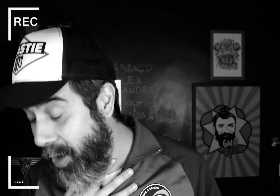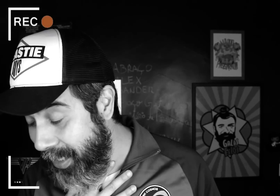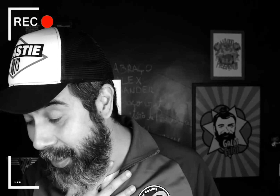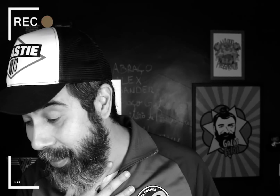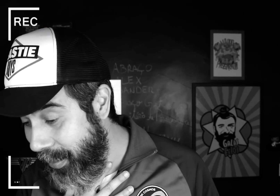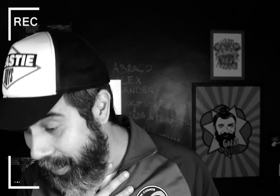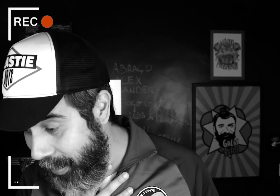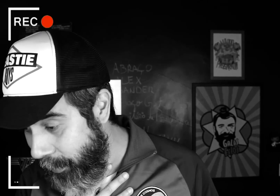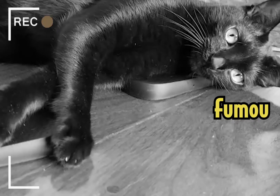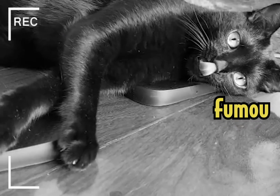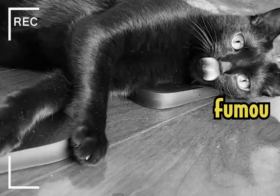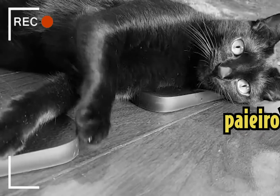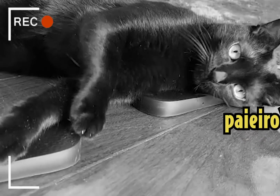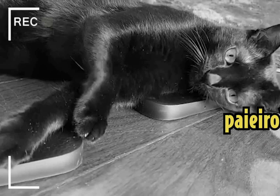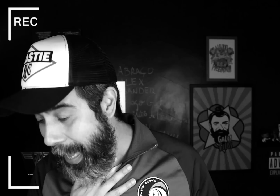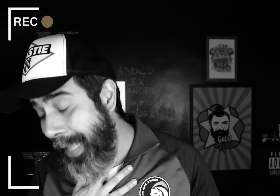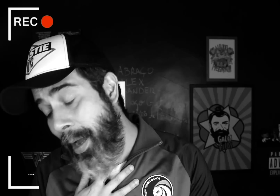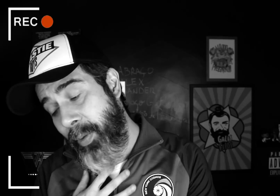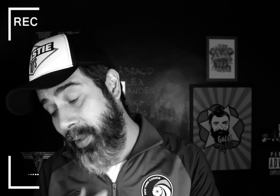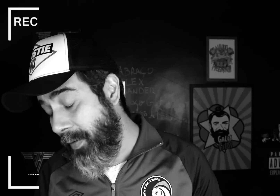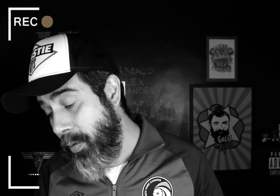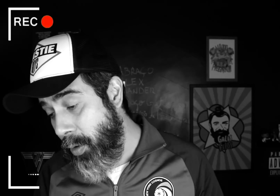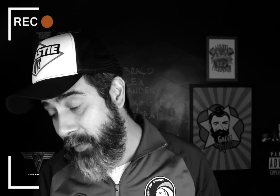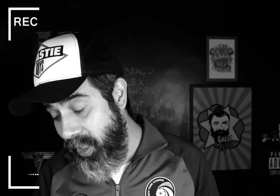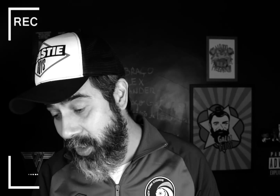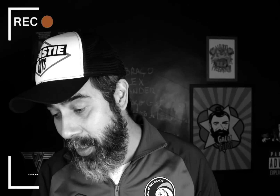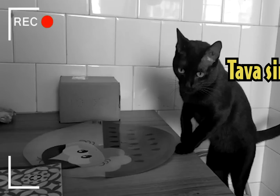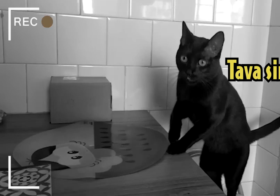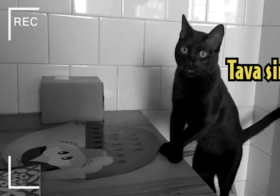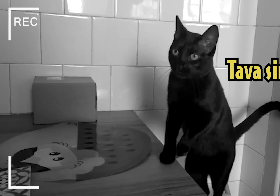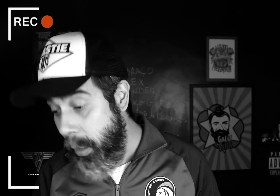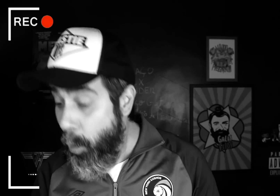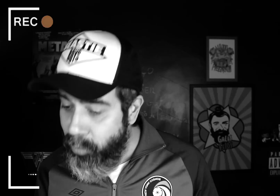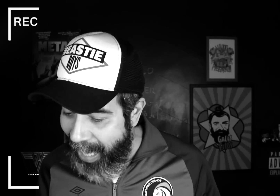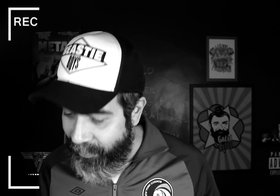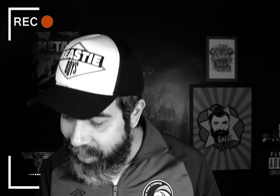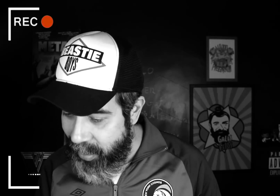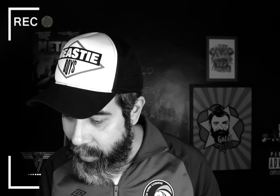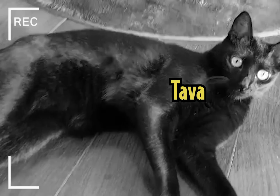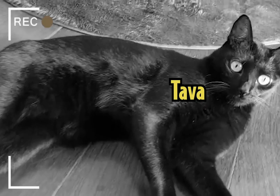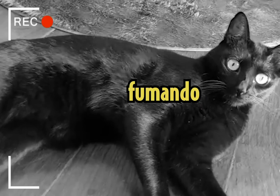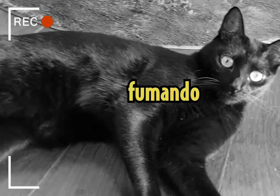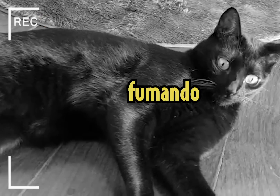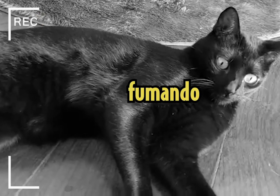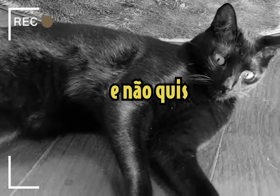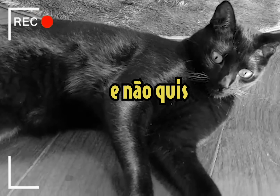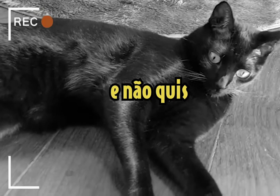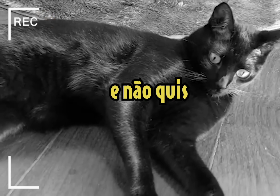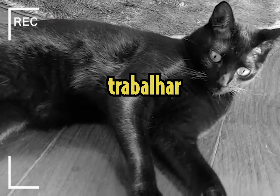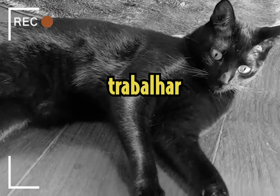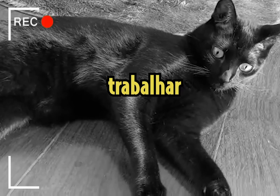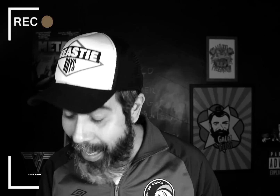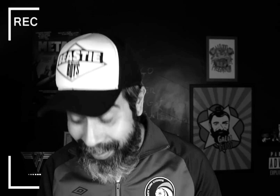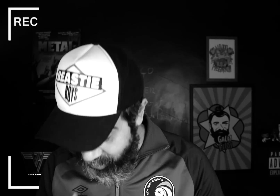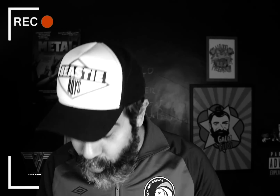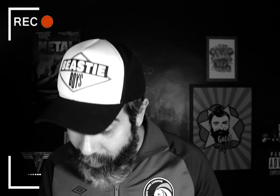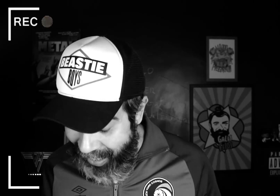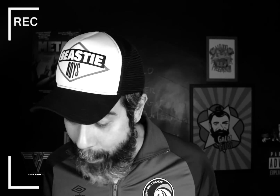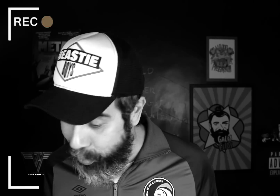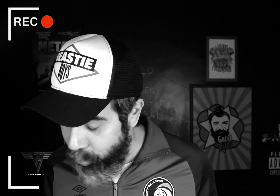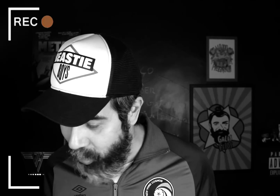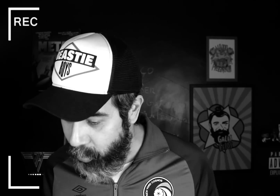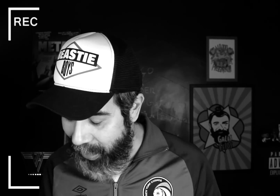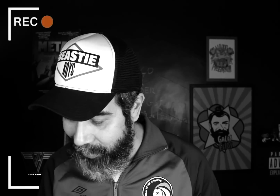Minha voz tá estranha. Fumou o palheiro? Ah, né? Porque eu tava com Covid, né? Tava sim. Não, eu tava sim. Tava fumando e não quis trabalhar. Ah, você acha que